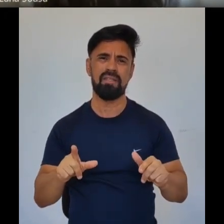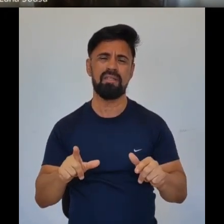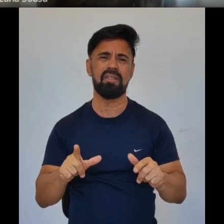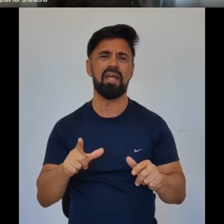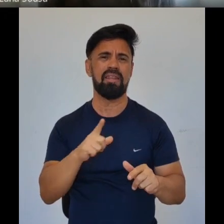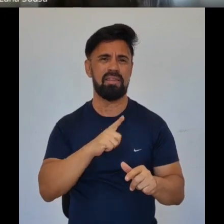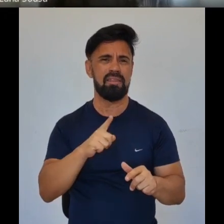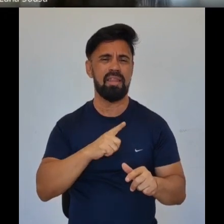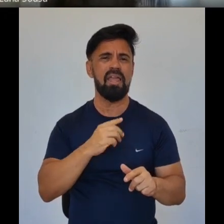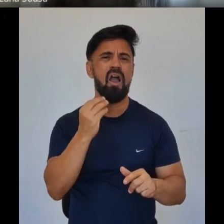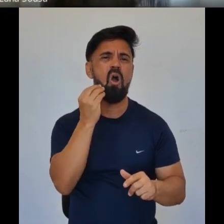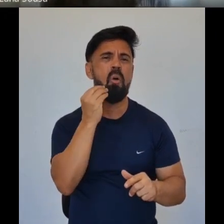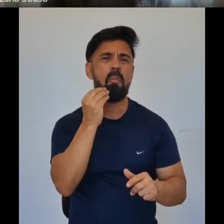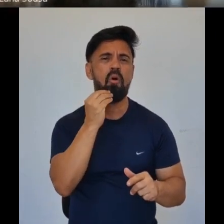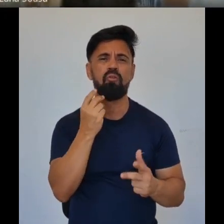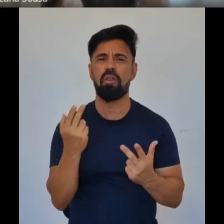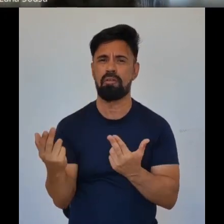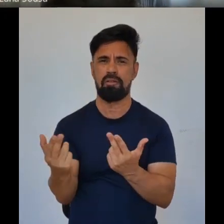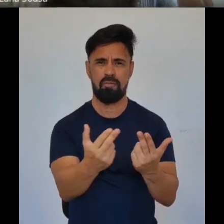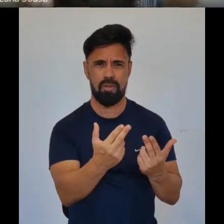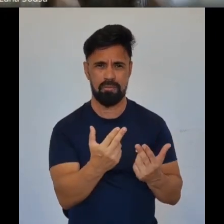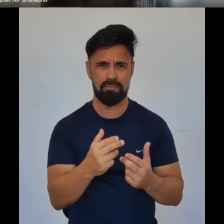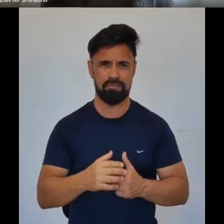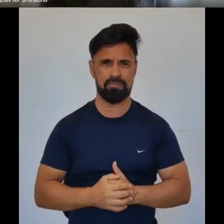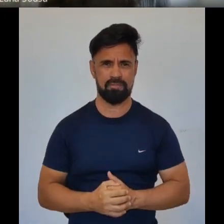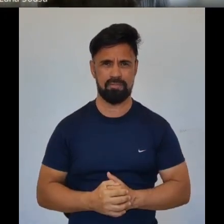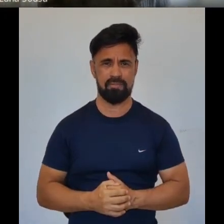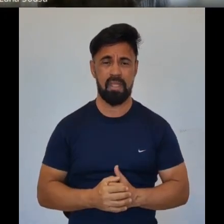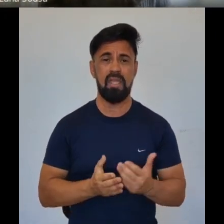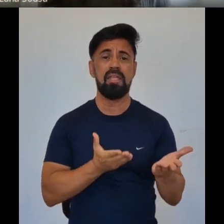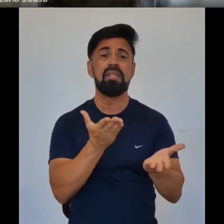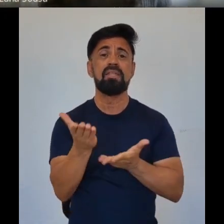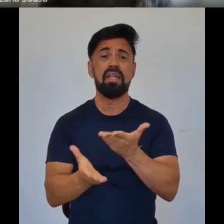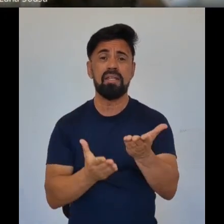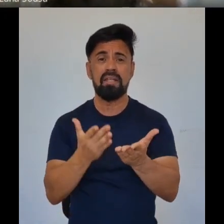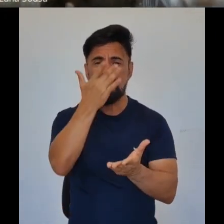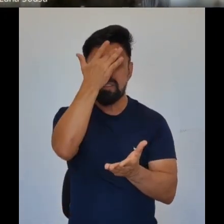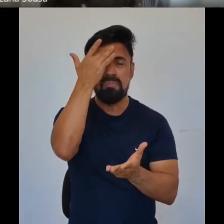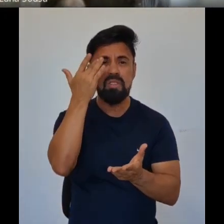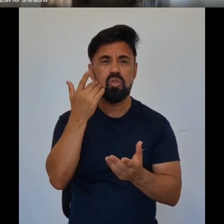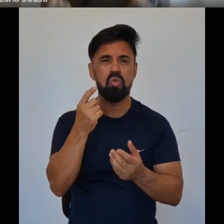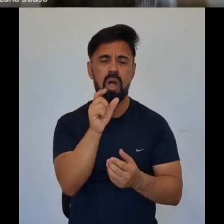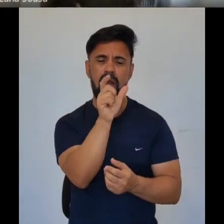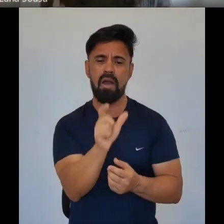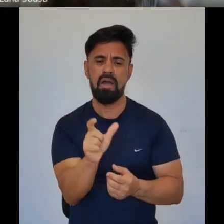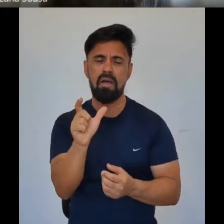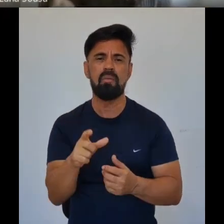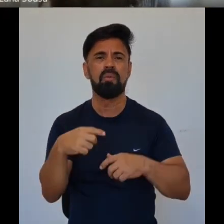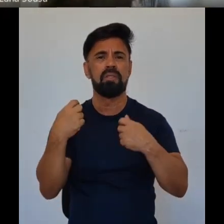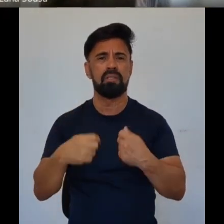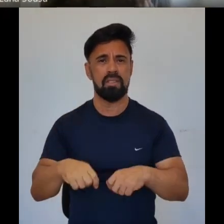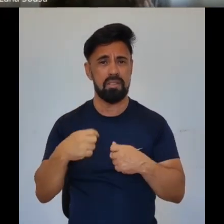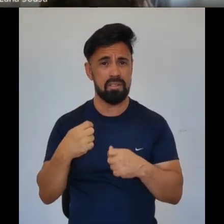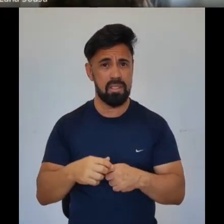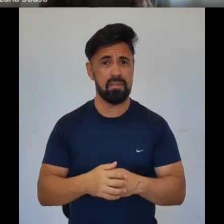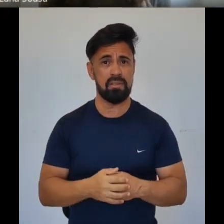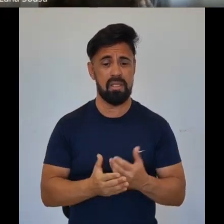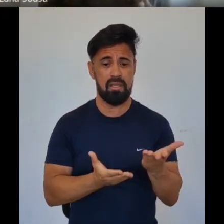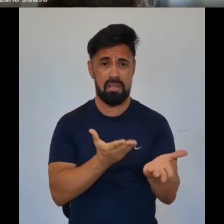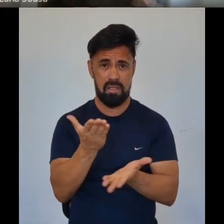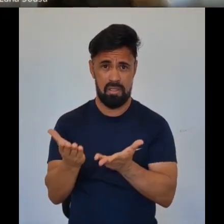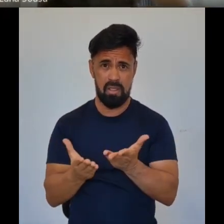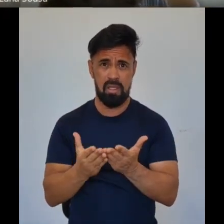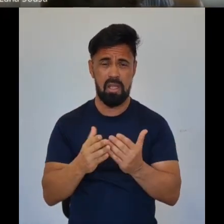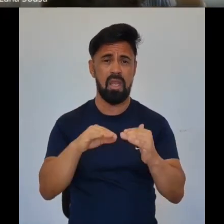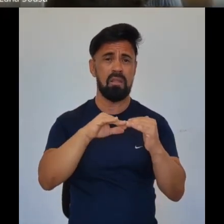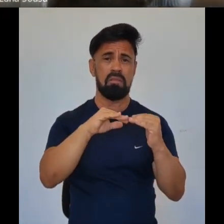diferente para que tenham oportunidades iguais. Tratar as pessoas de acordo com a sua necessidade.